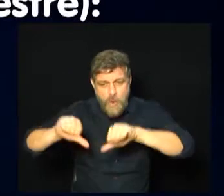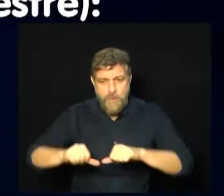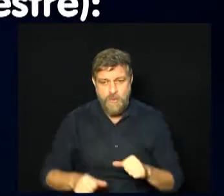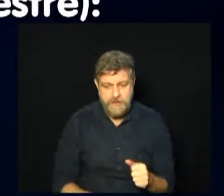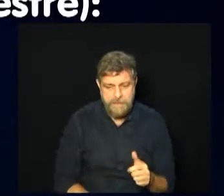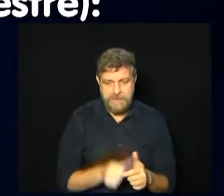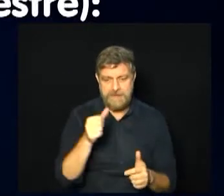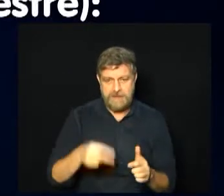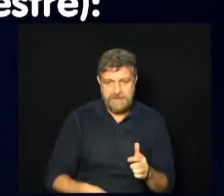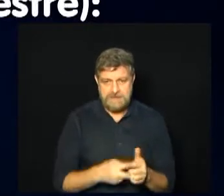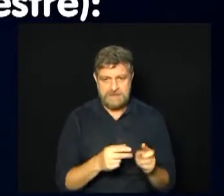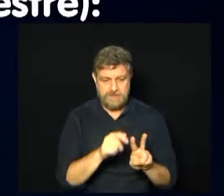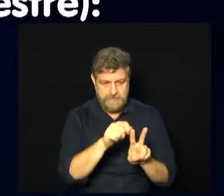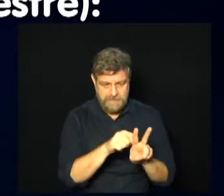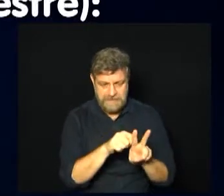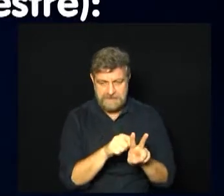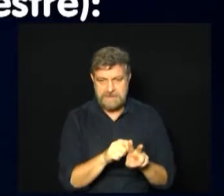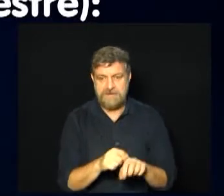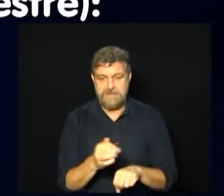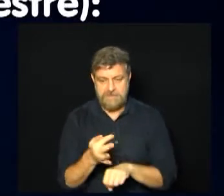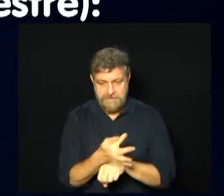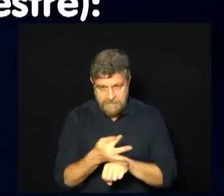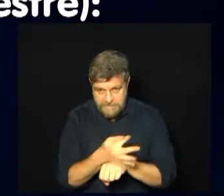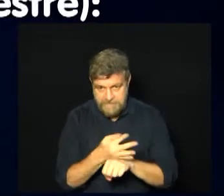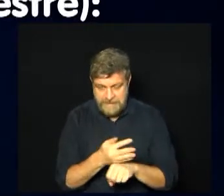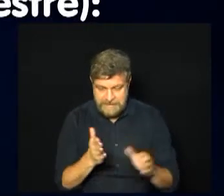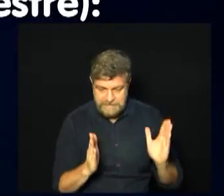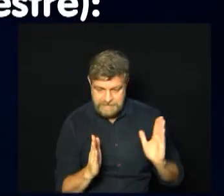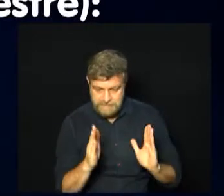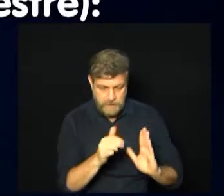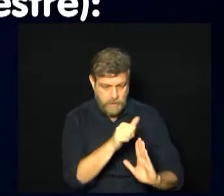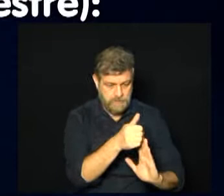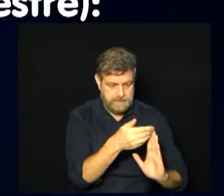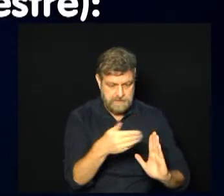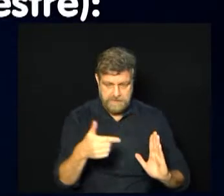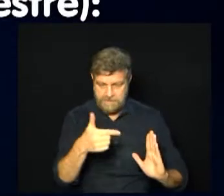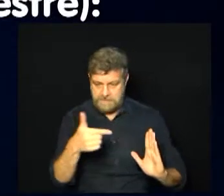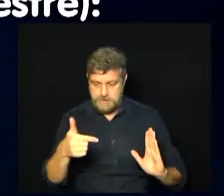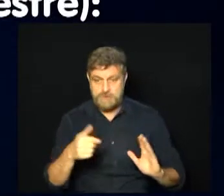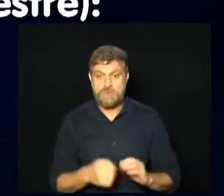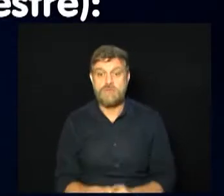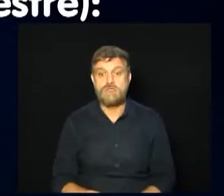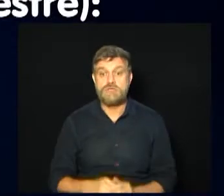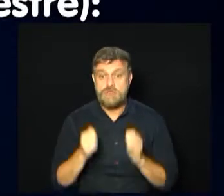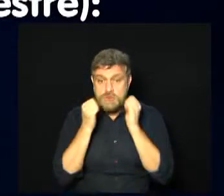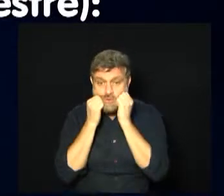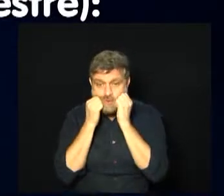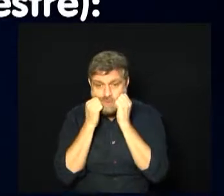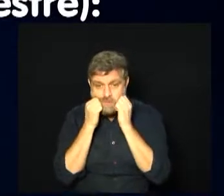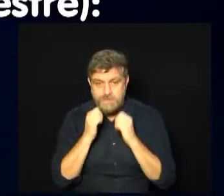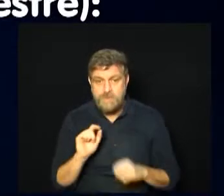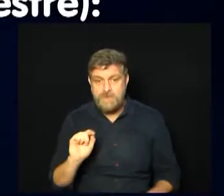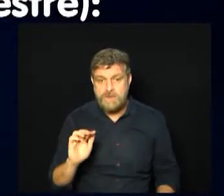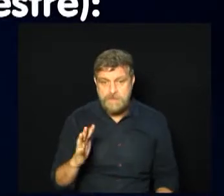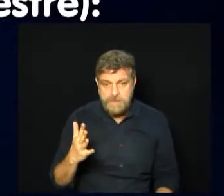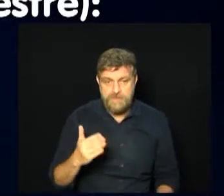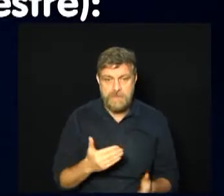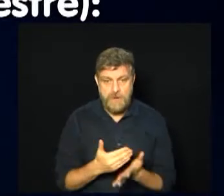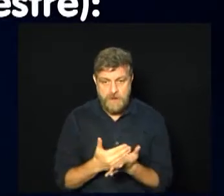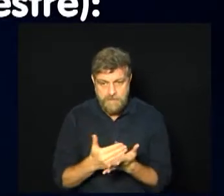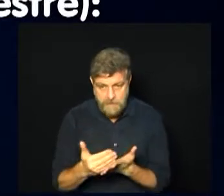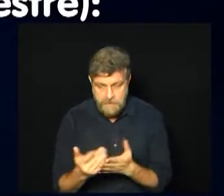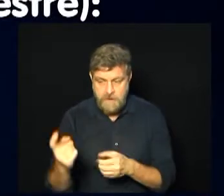segundo bimestre, faz essa recuperação entre 11 e 22 de julho. Aí começa